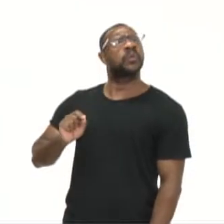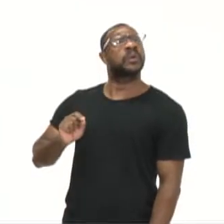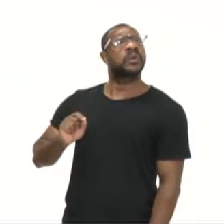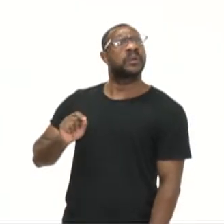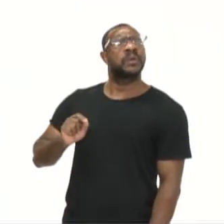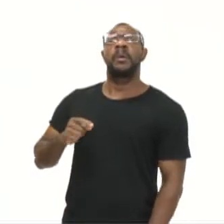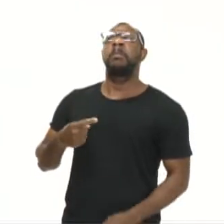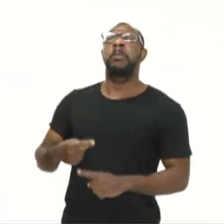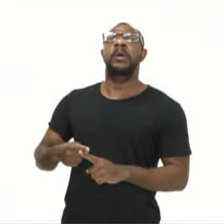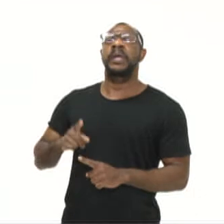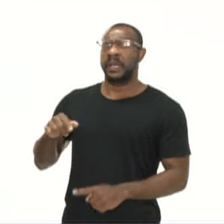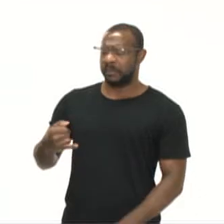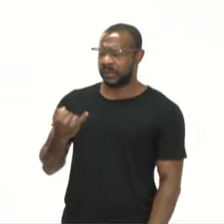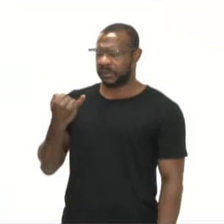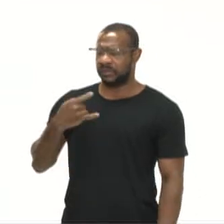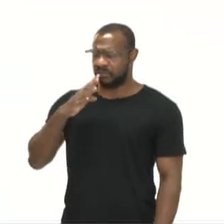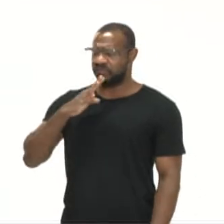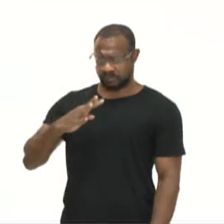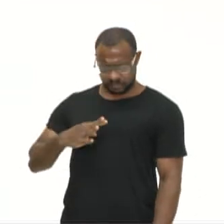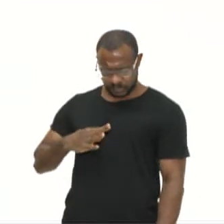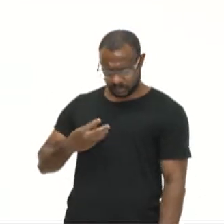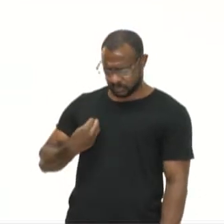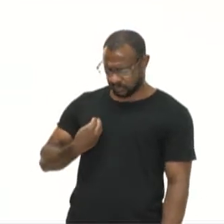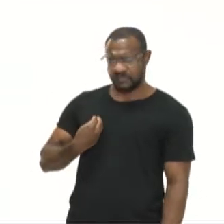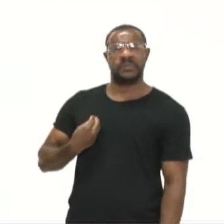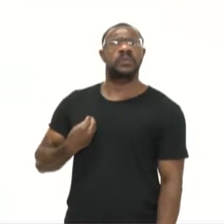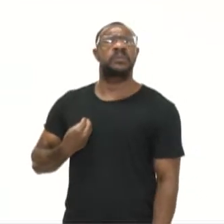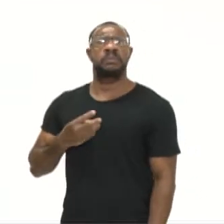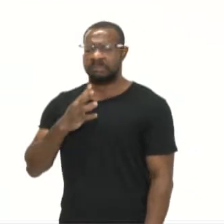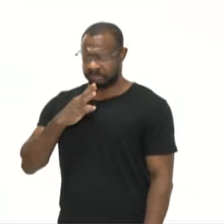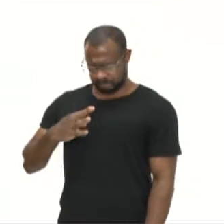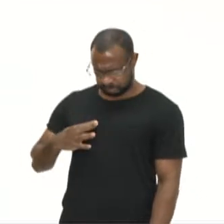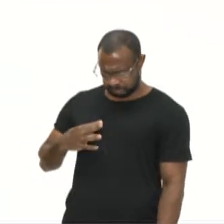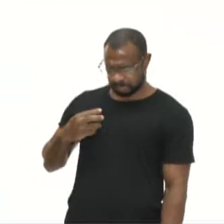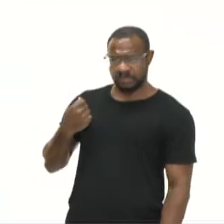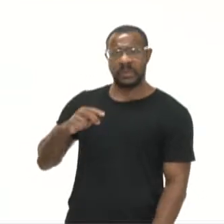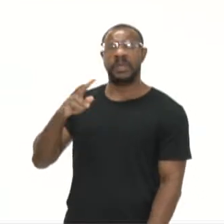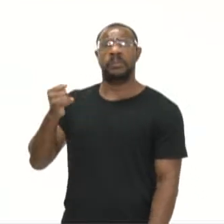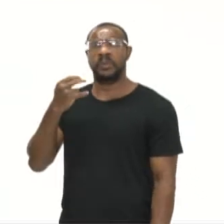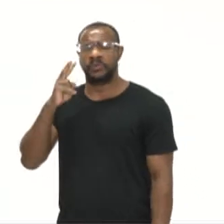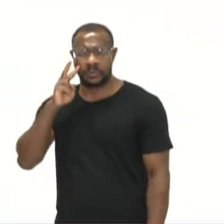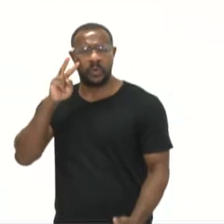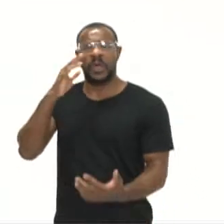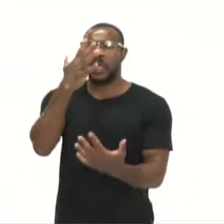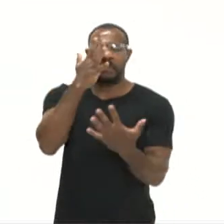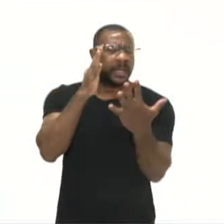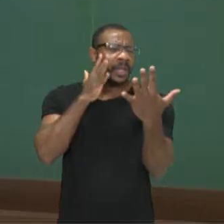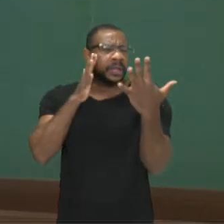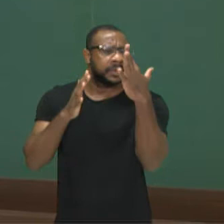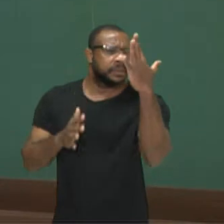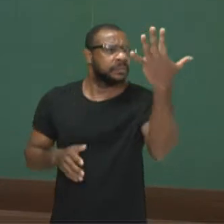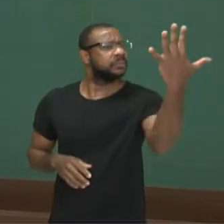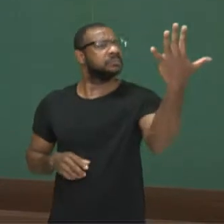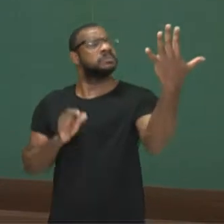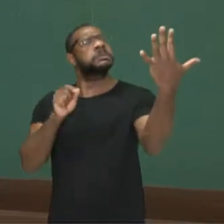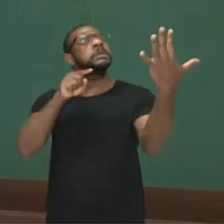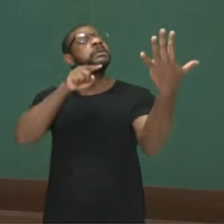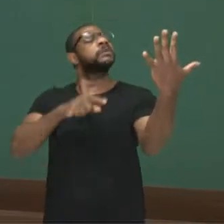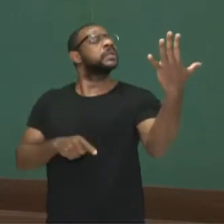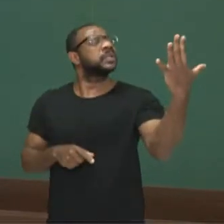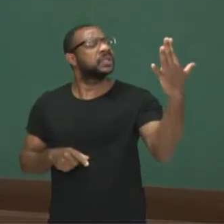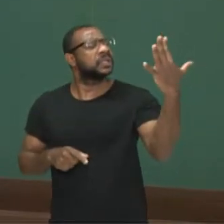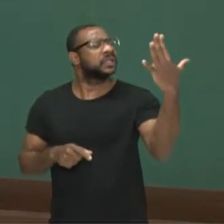que é importante eu me conhecer? Por que é importante eu me olhar no espelho e saber quem é que está ali